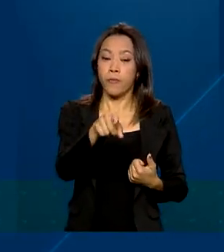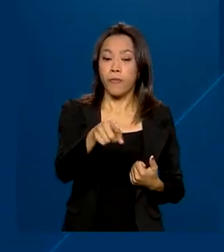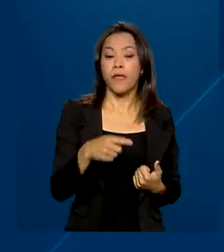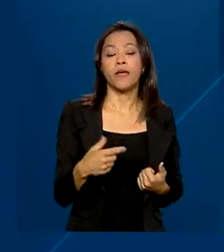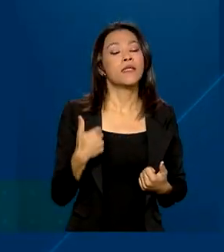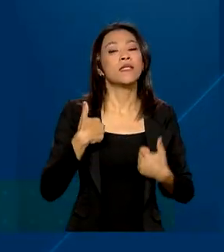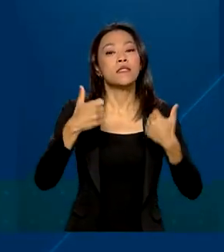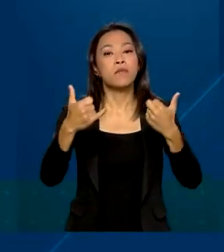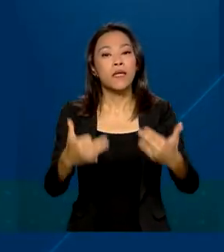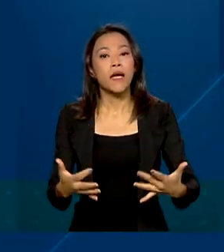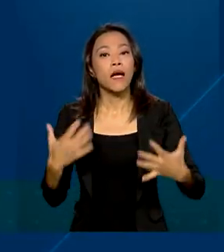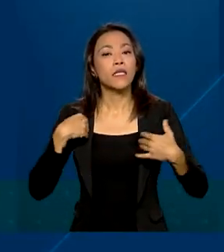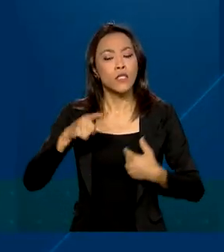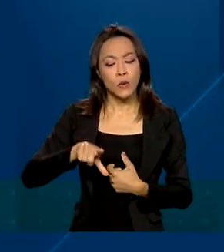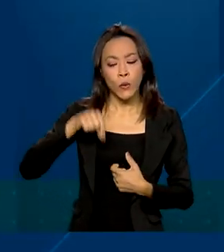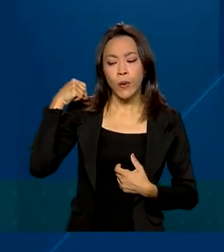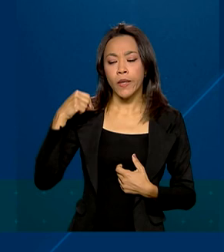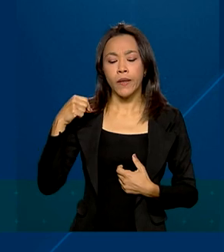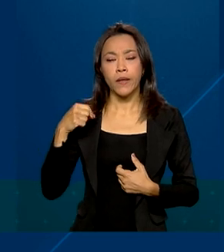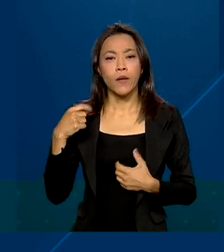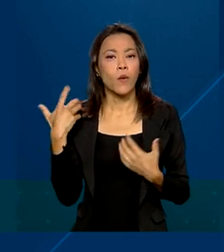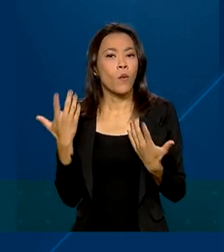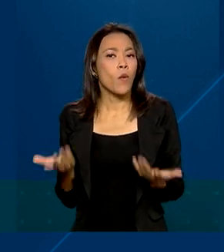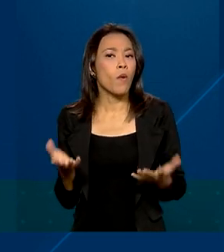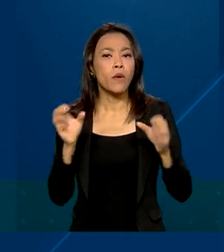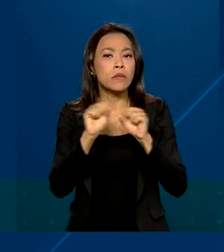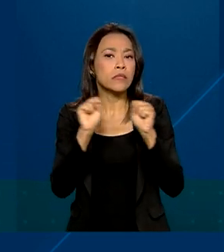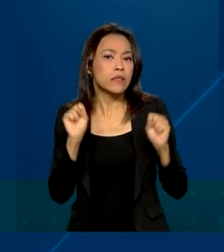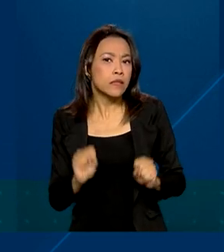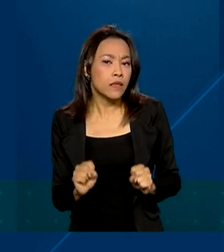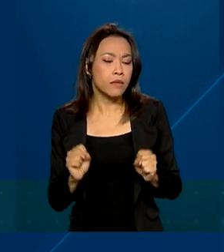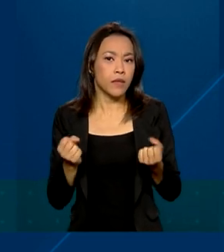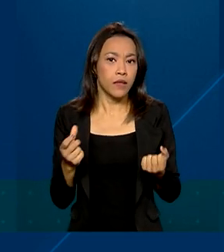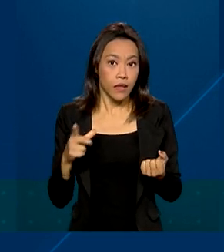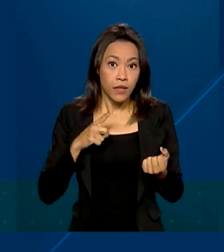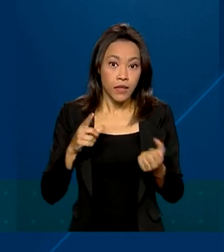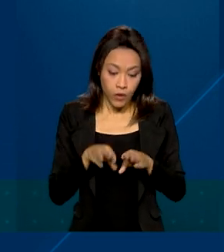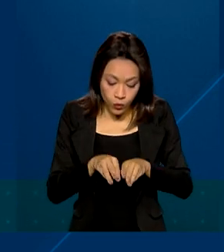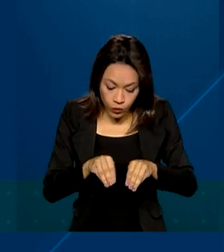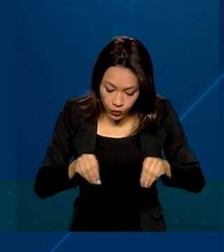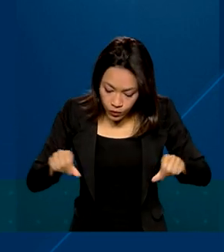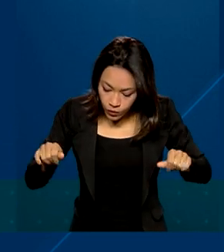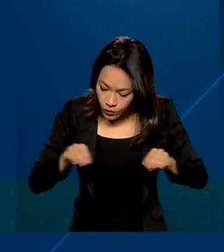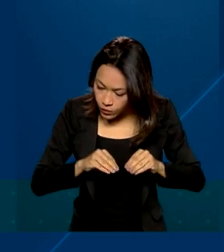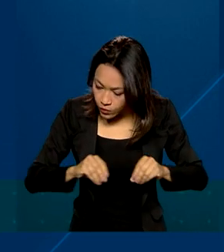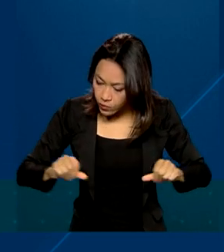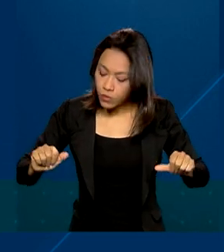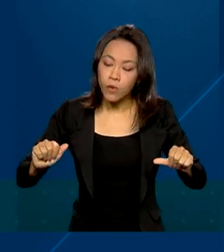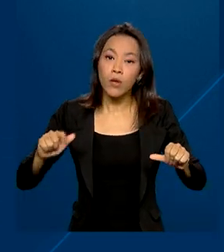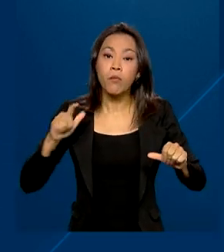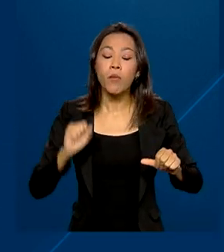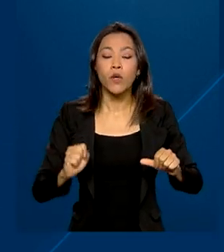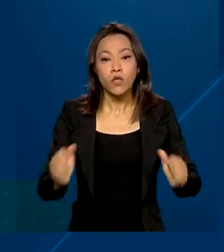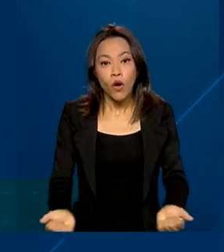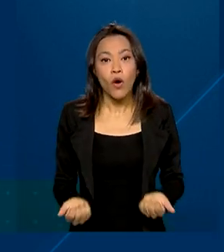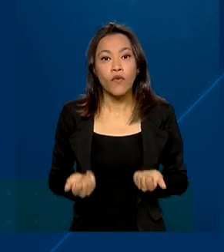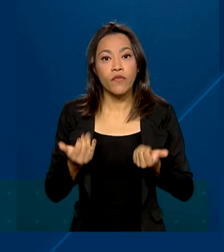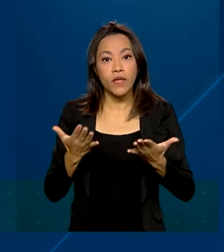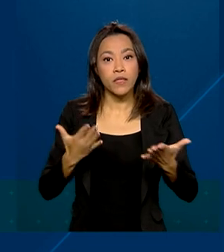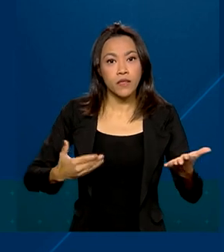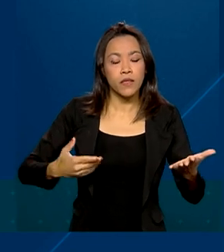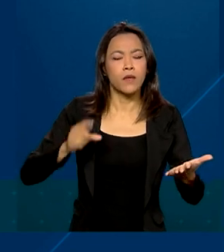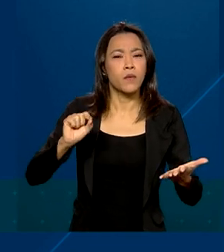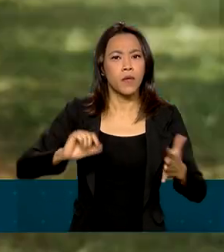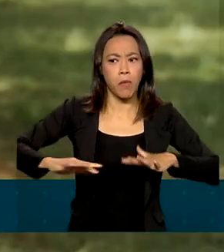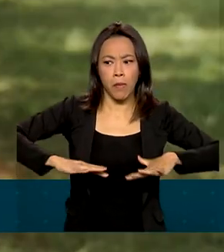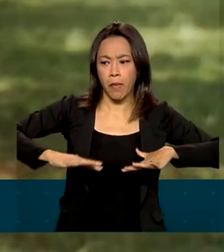opção para o sistema produtivo onde esse solo tem a cada vez mais vida e posso oferecer um dinamismo